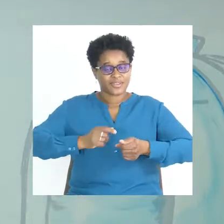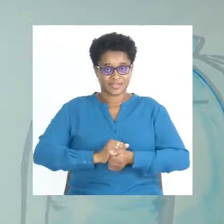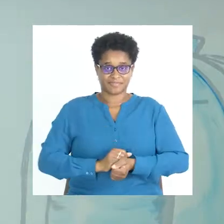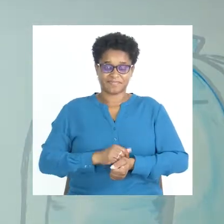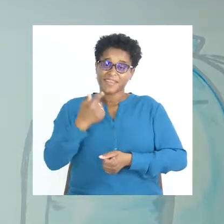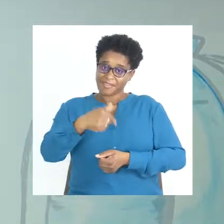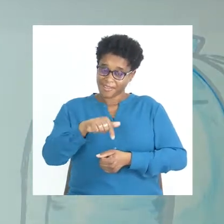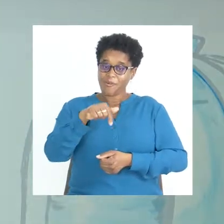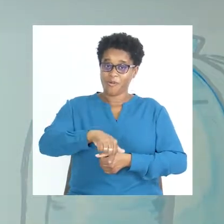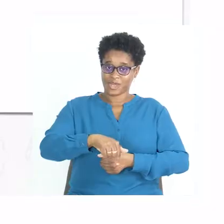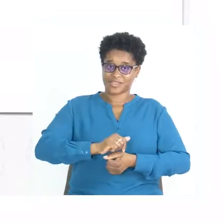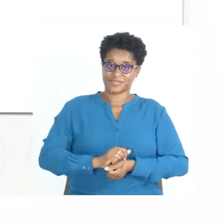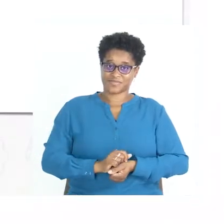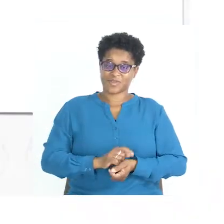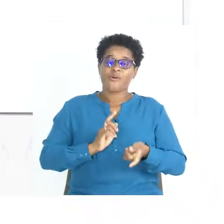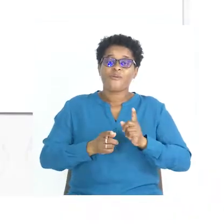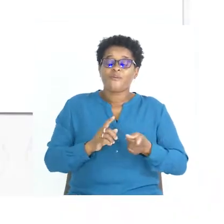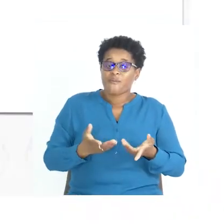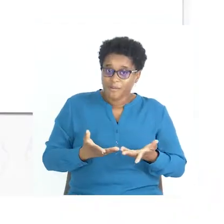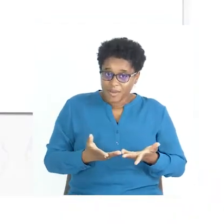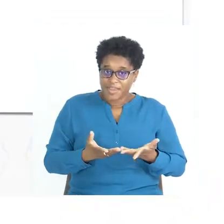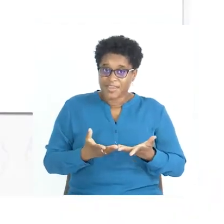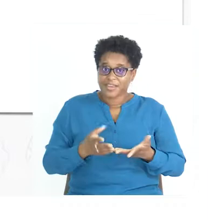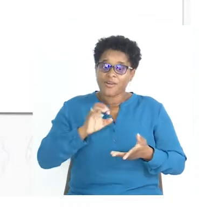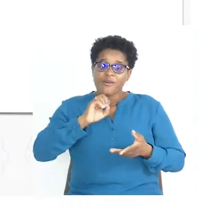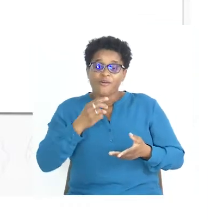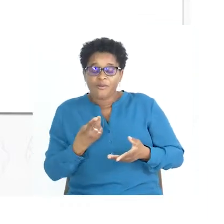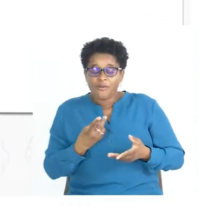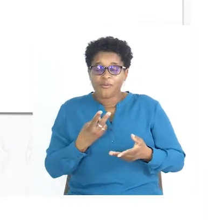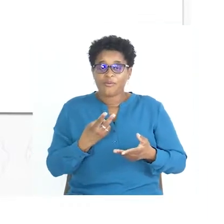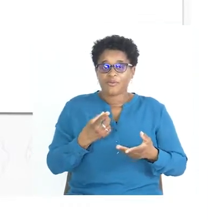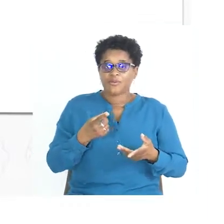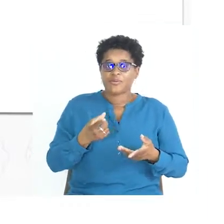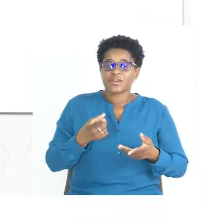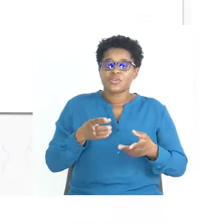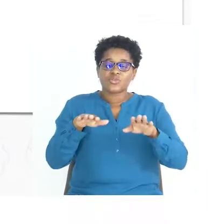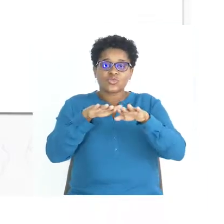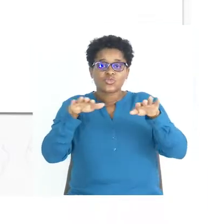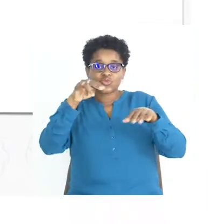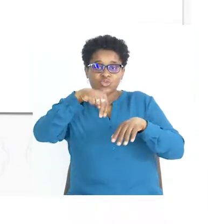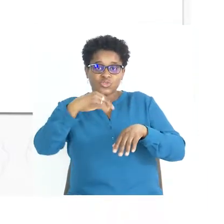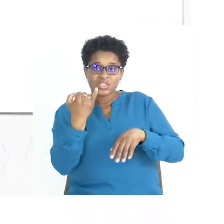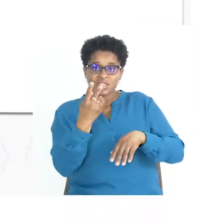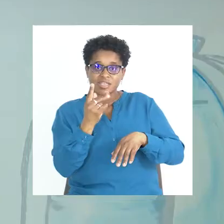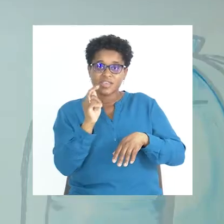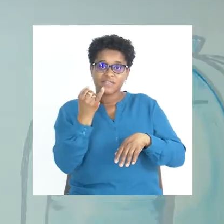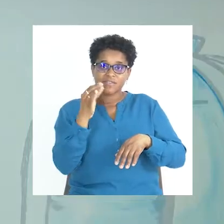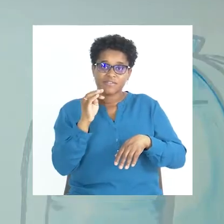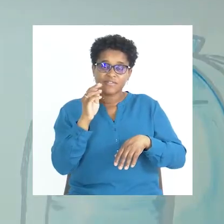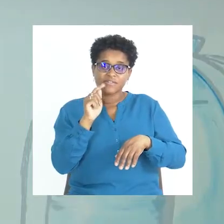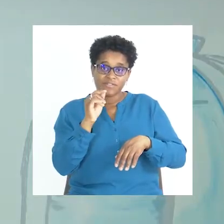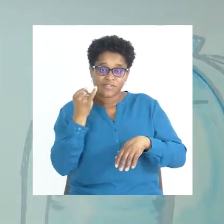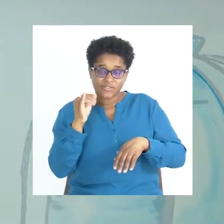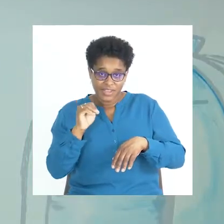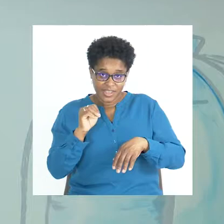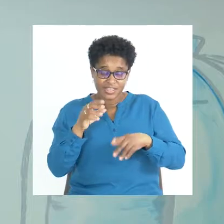lá! Temos hoje aquilo que é, ou então aquilo que são os níveis da língua.